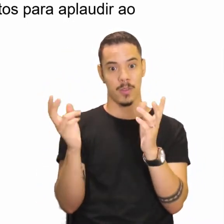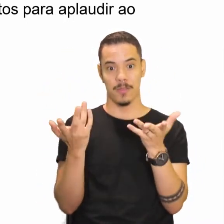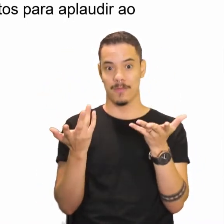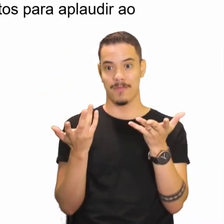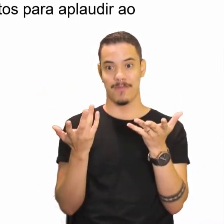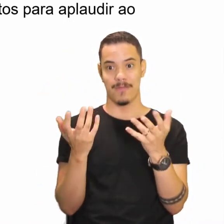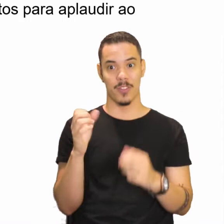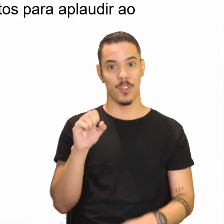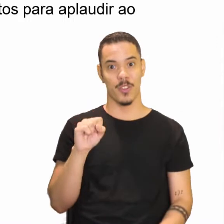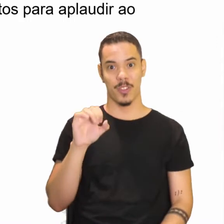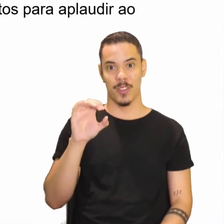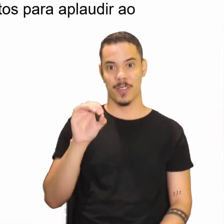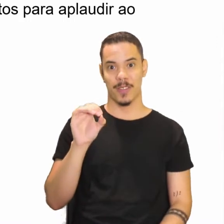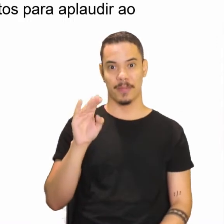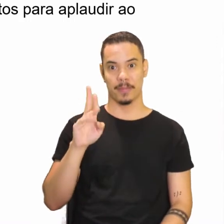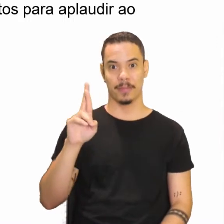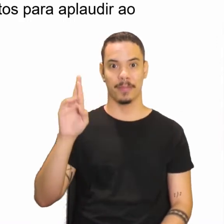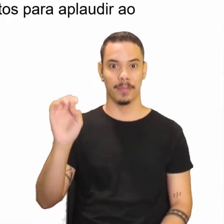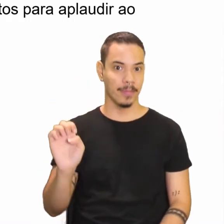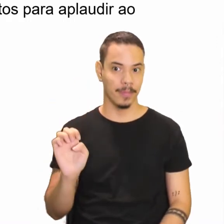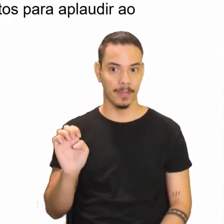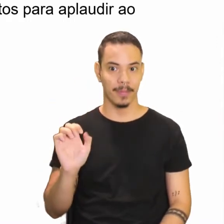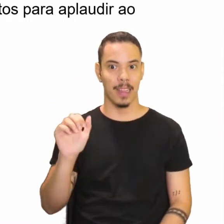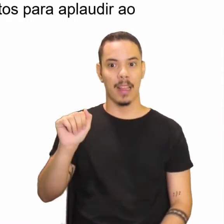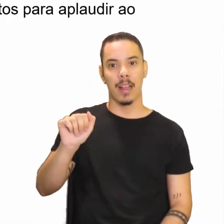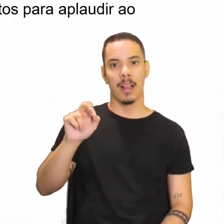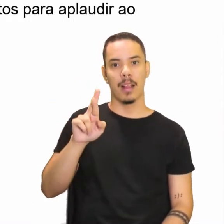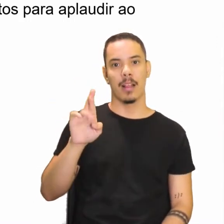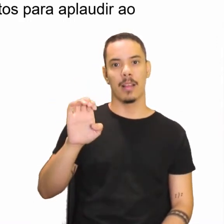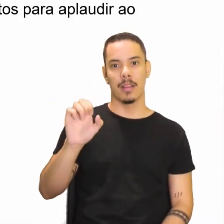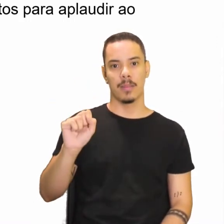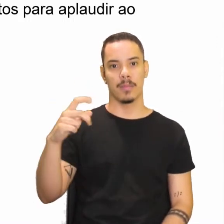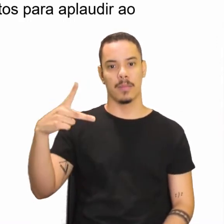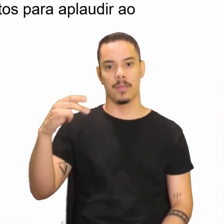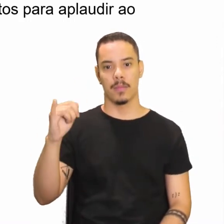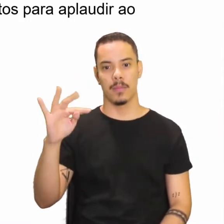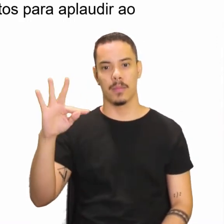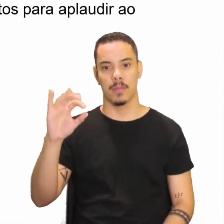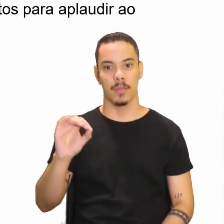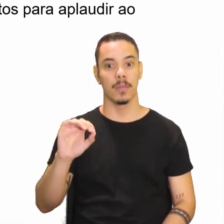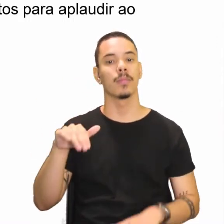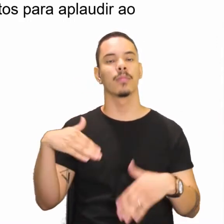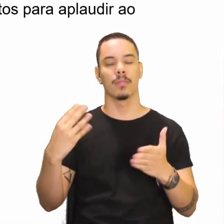é sobre, não é a respeito de. Então, você vai escrever o quê?